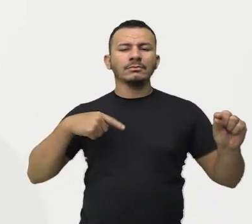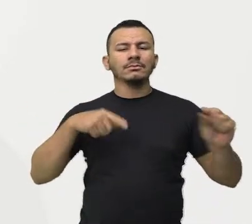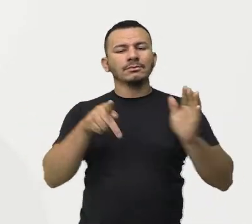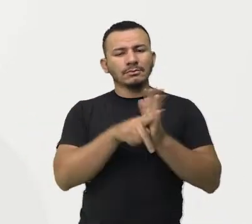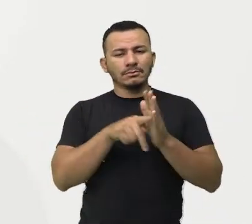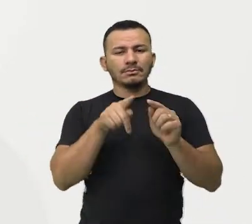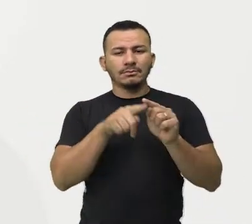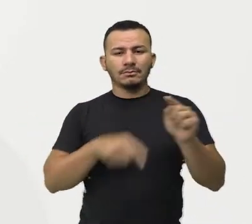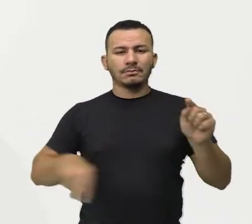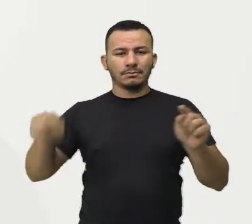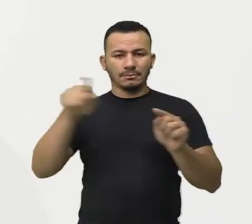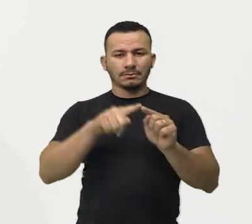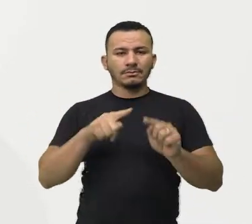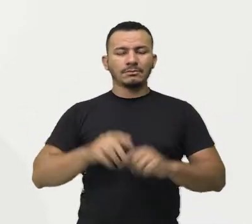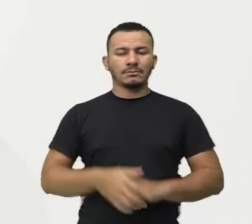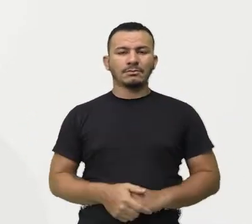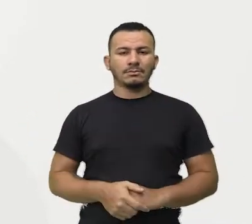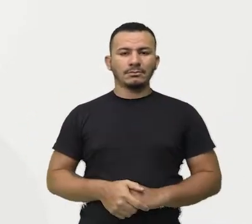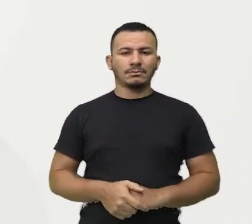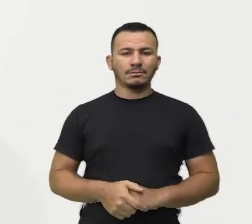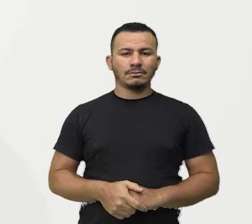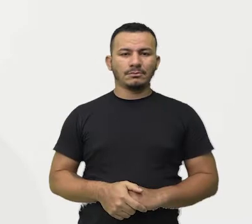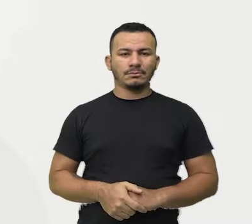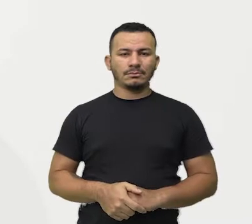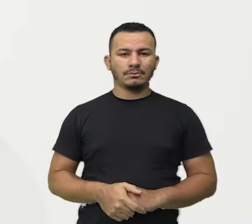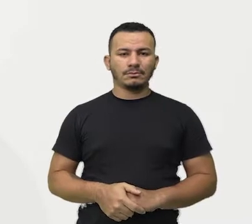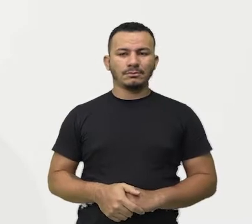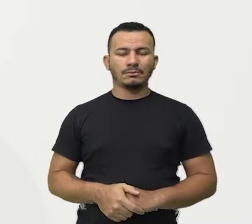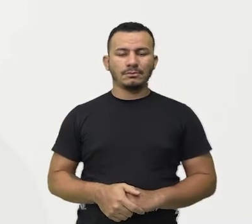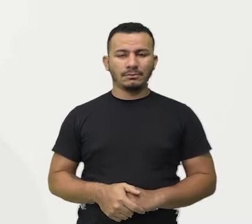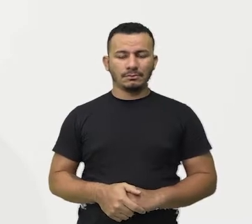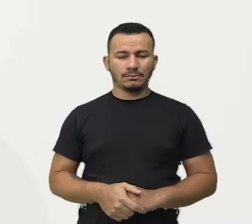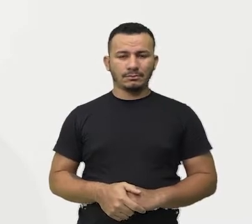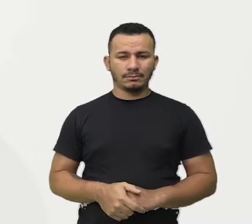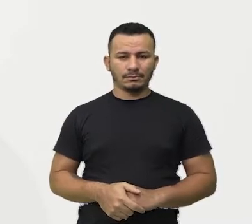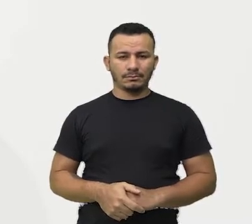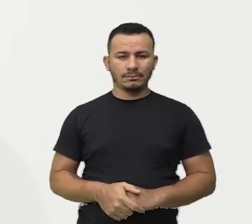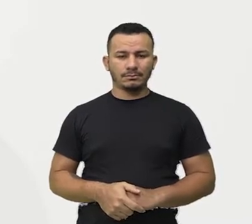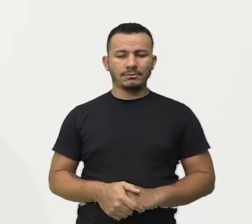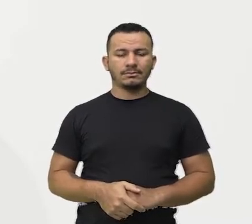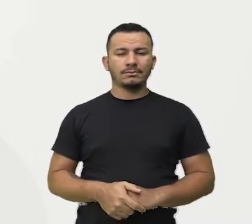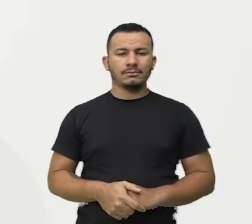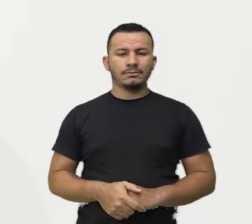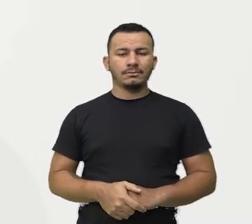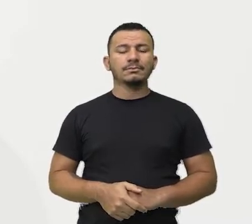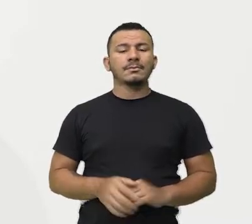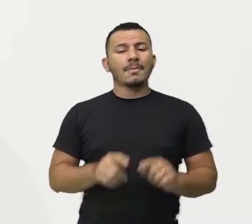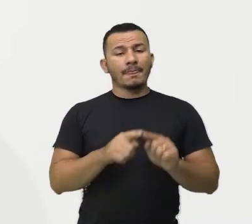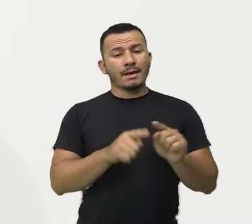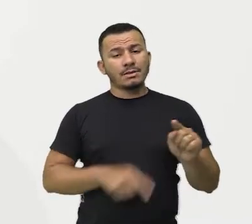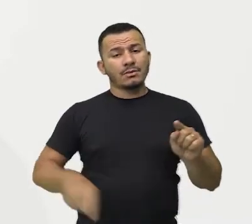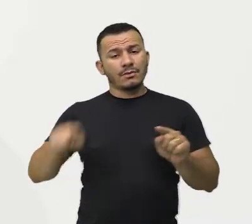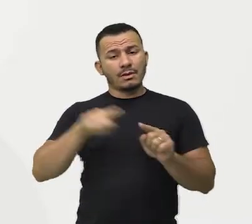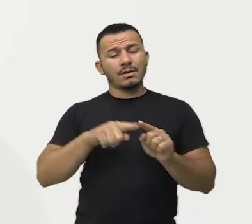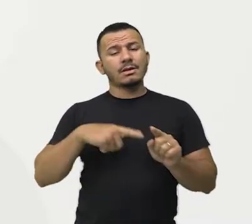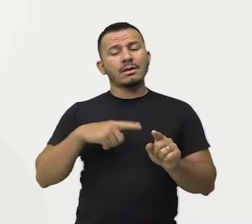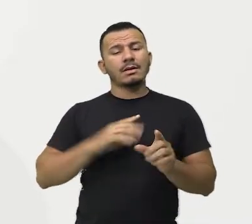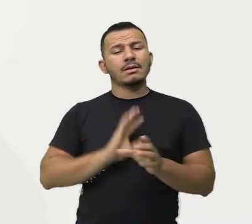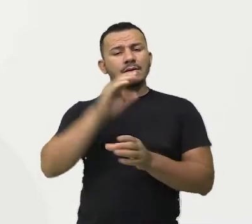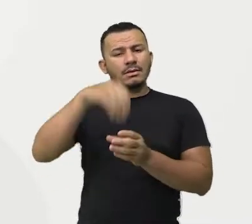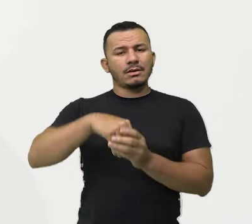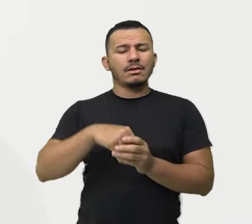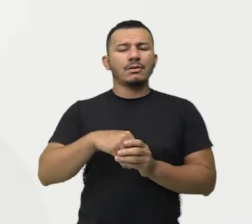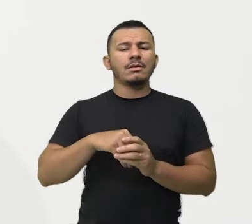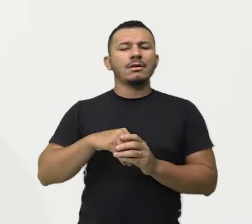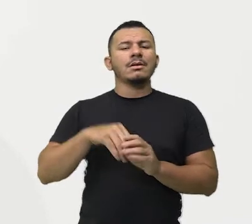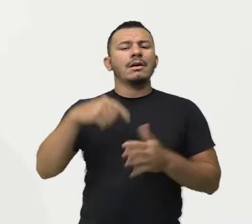volta da circunferência, beleza? E aí, pessoal, a circunferência ela tem alguns elementos. E